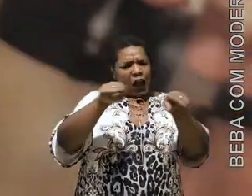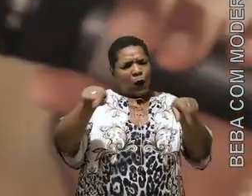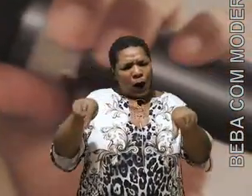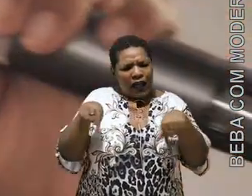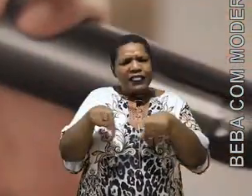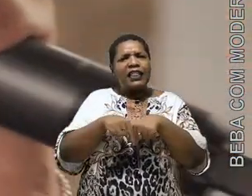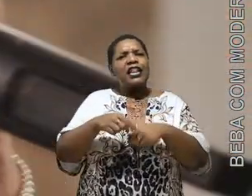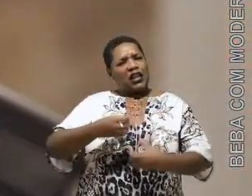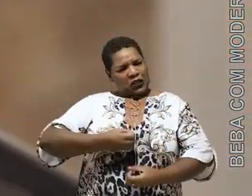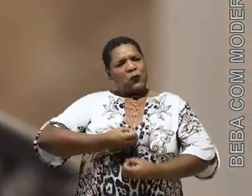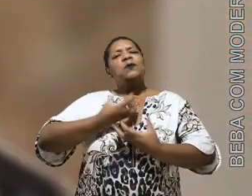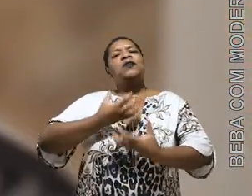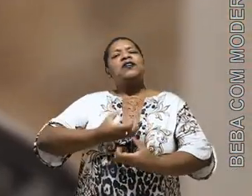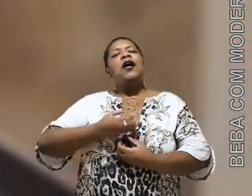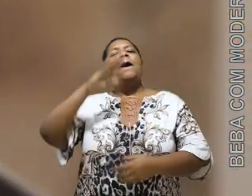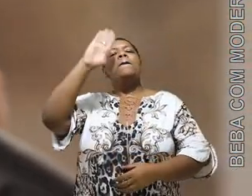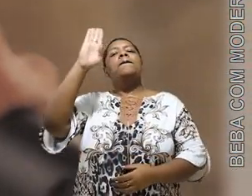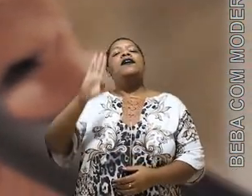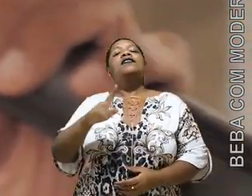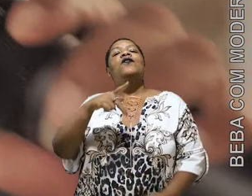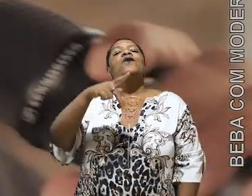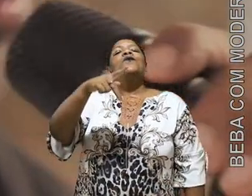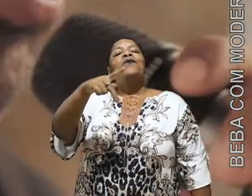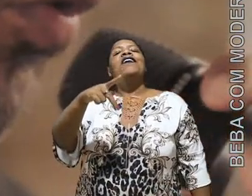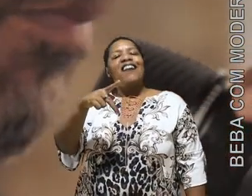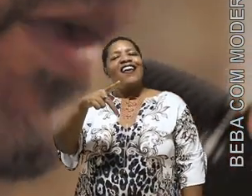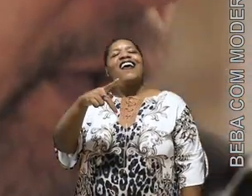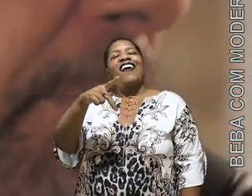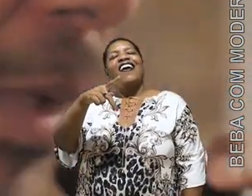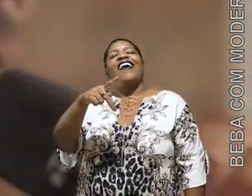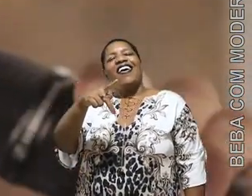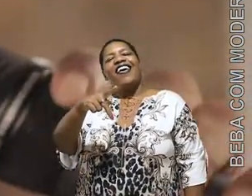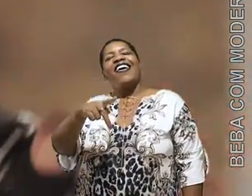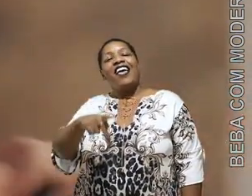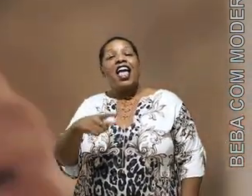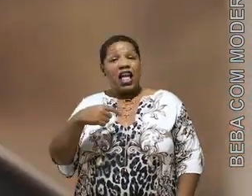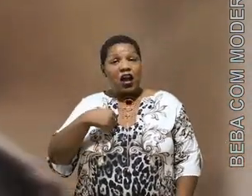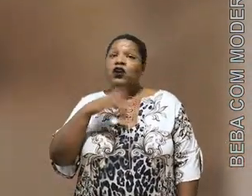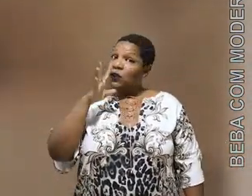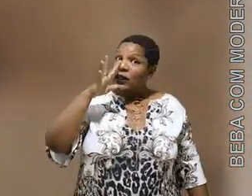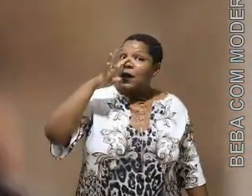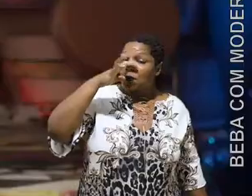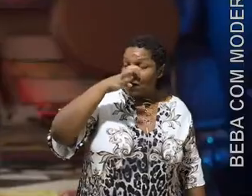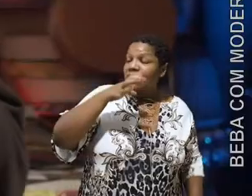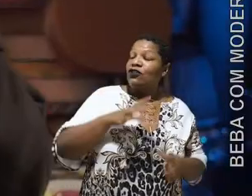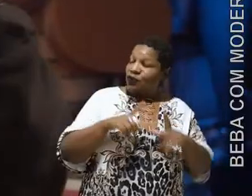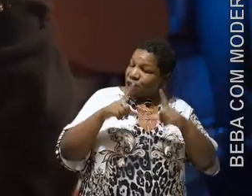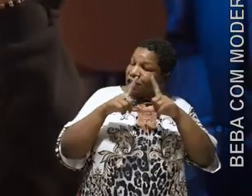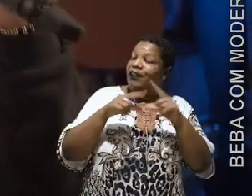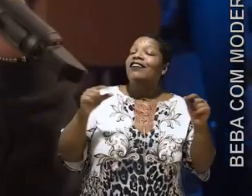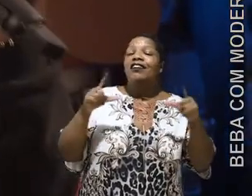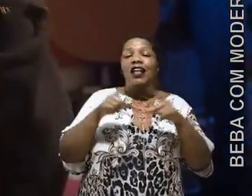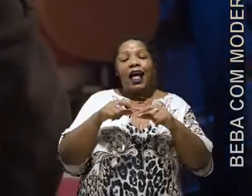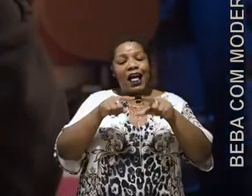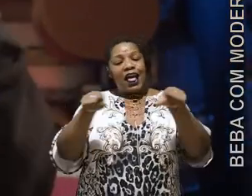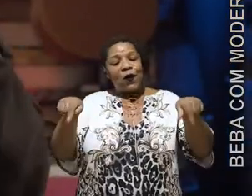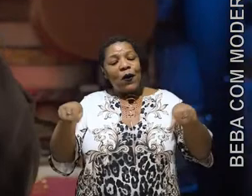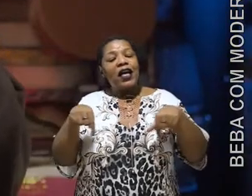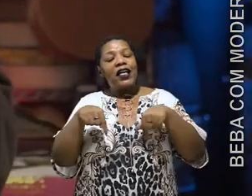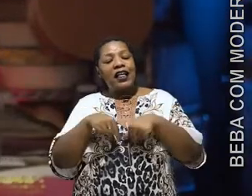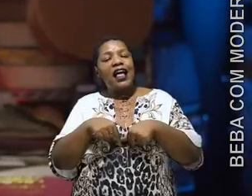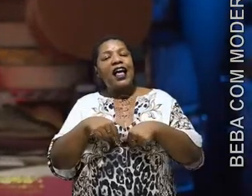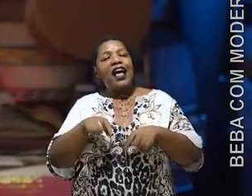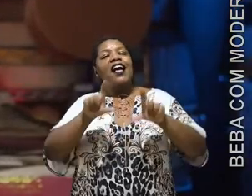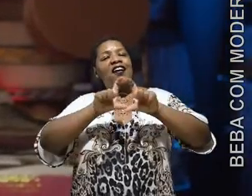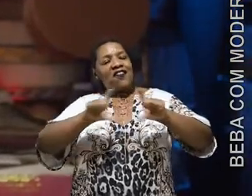perigoso de Brasília da quadrilha vs Brasil Brasil completa é teimoso de Brasília